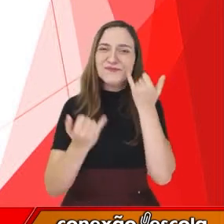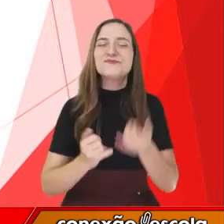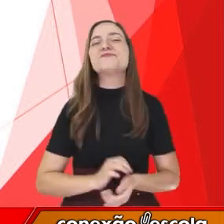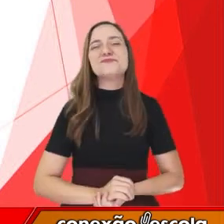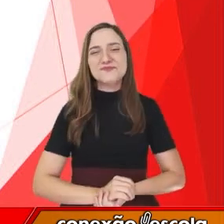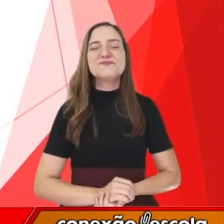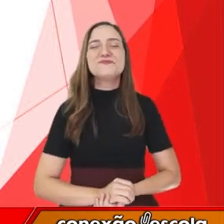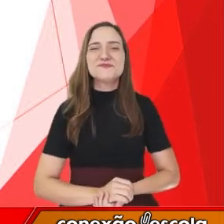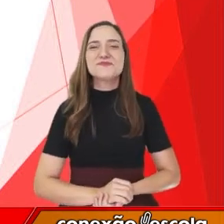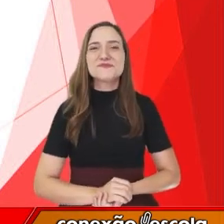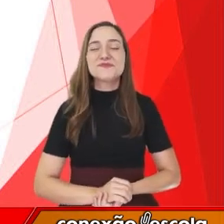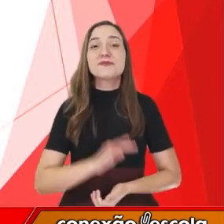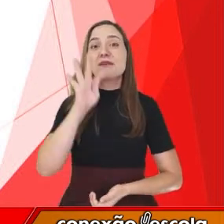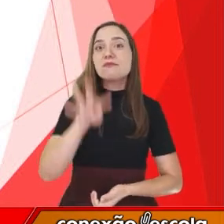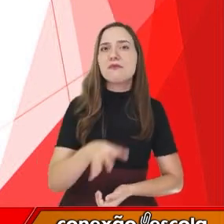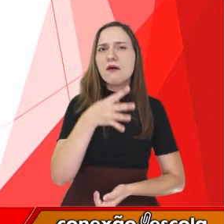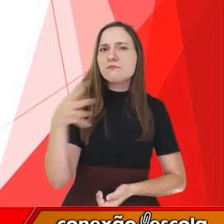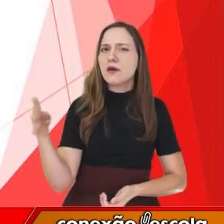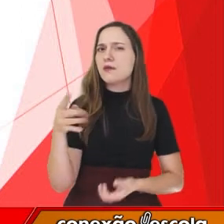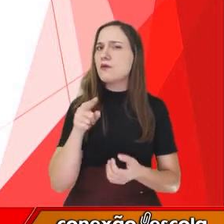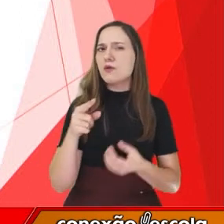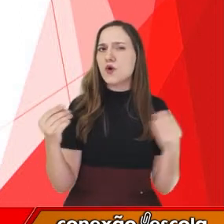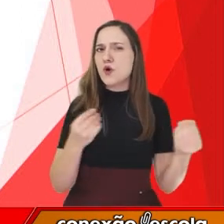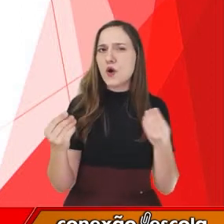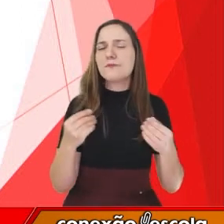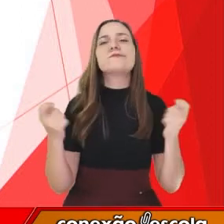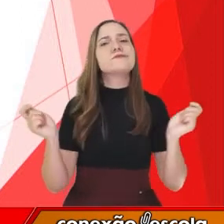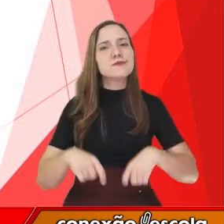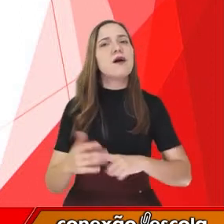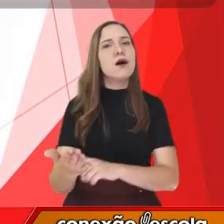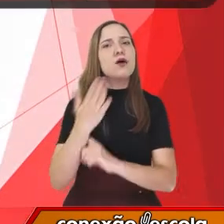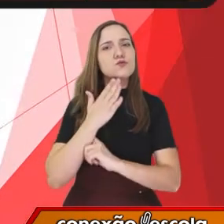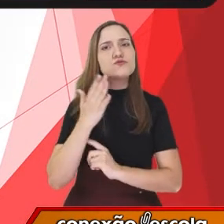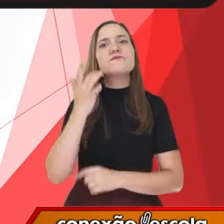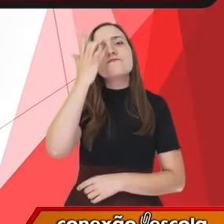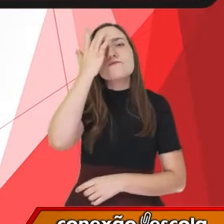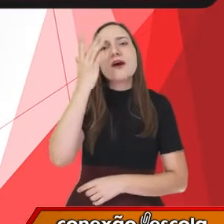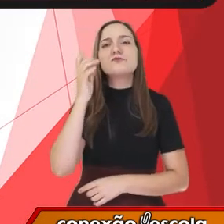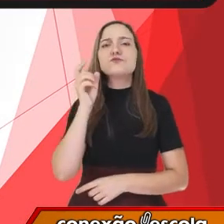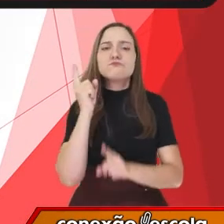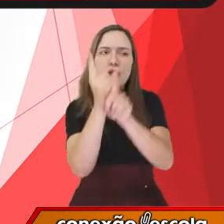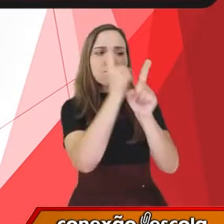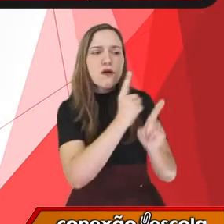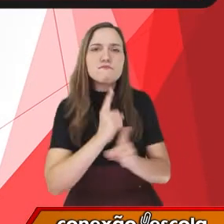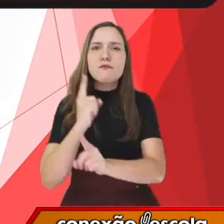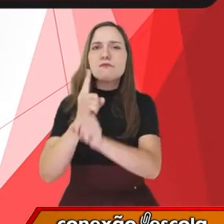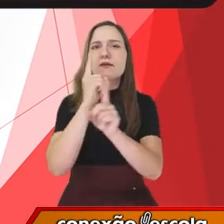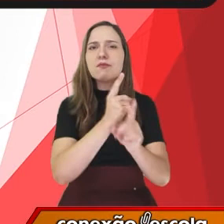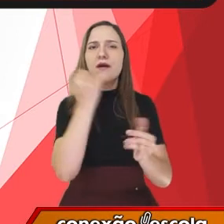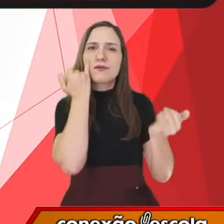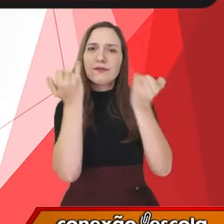apresentadas. A utilização de uma tabela também facilita na procura e na identificação